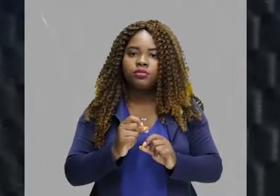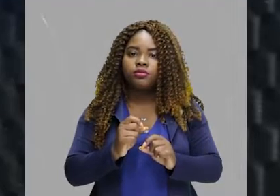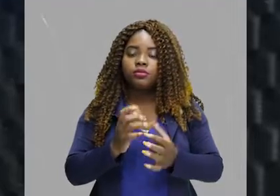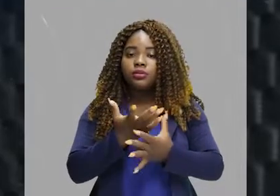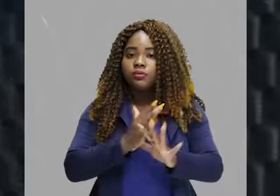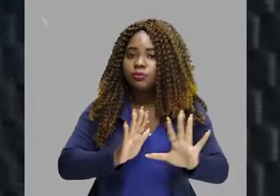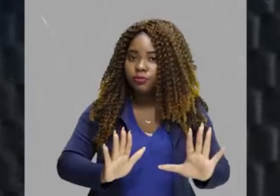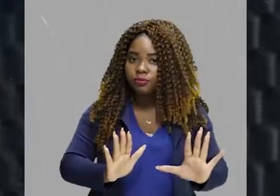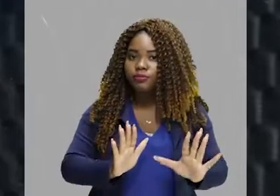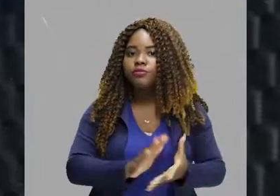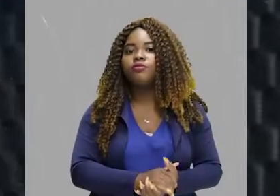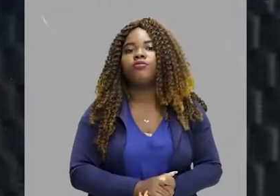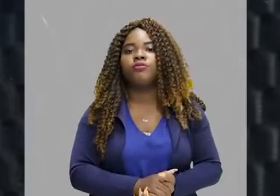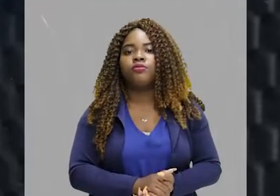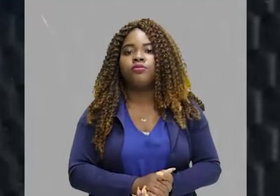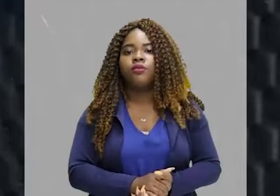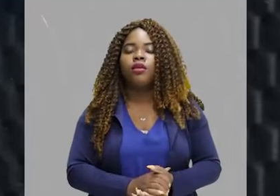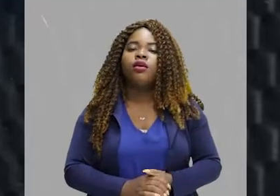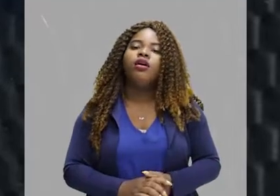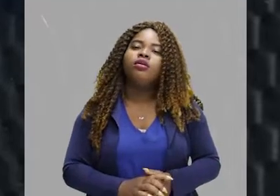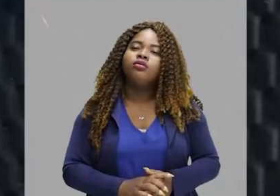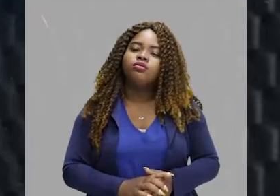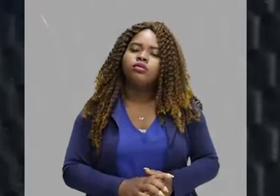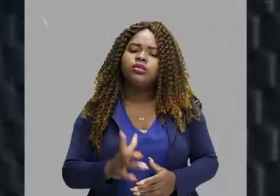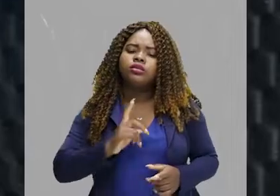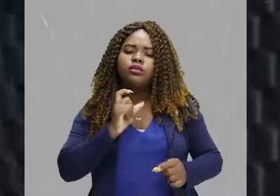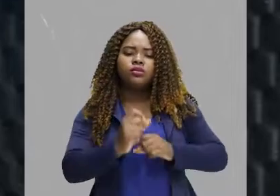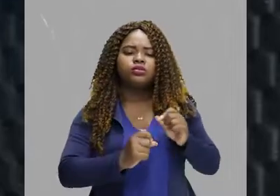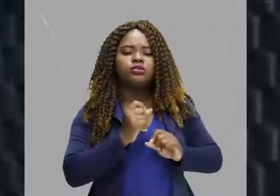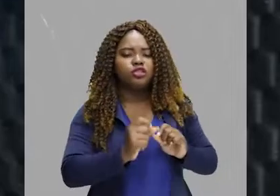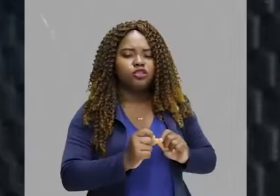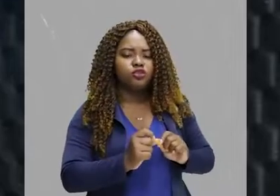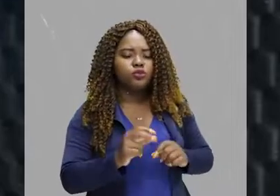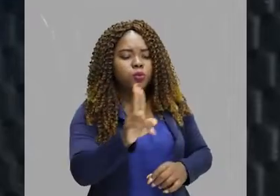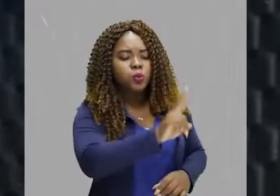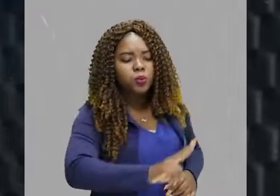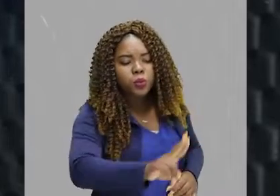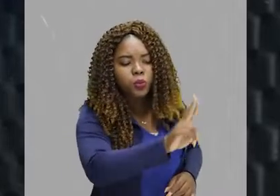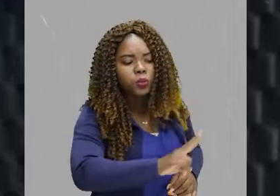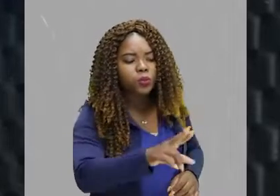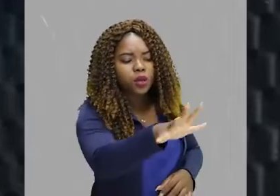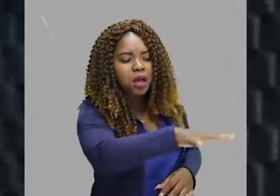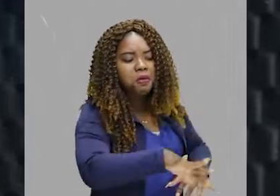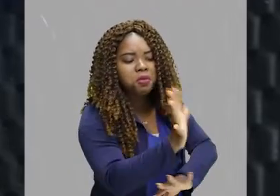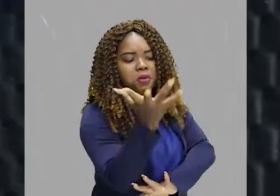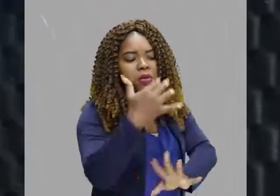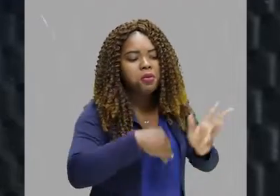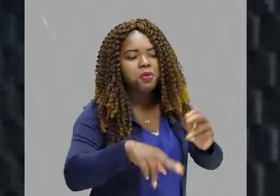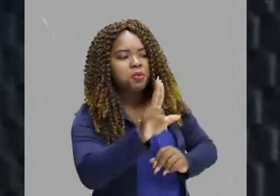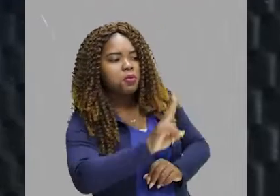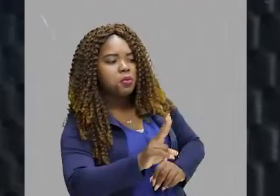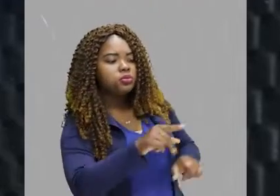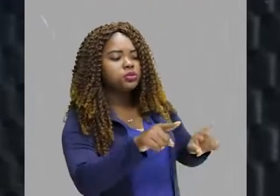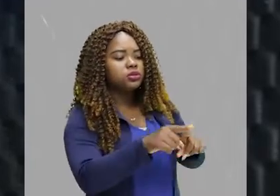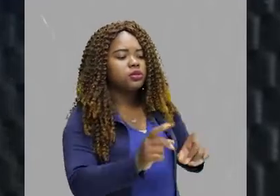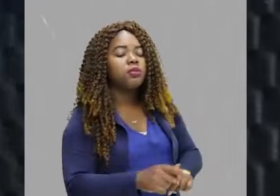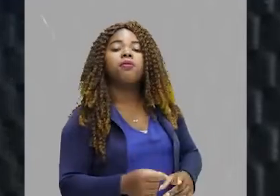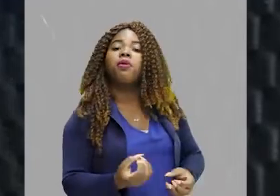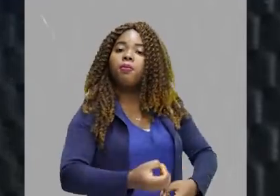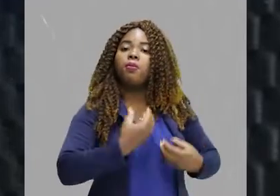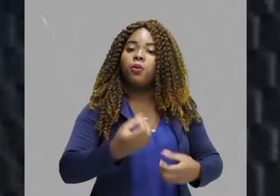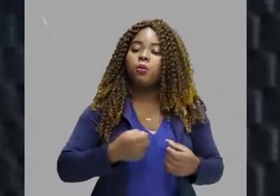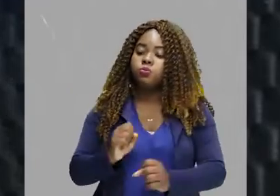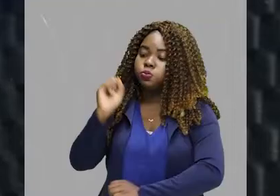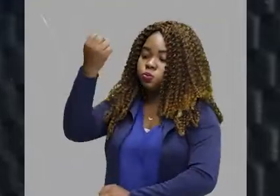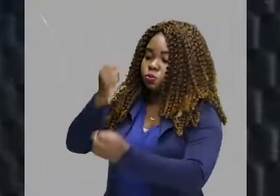esgotáveis. Geralmente, as coisas que a gente tira do meio ambiente, que a gente extrai, ou que a gente utiliza para poder produzir na indústria,